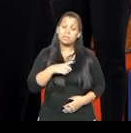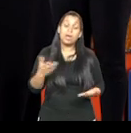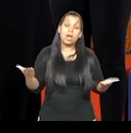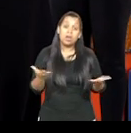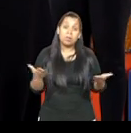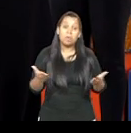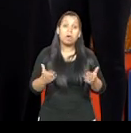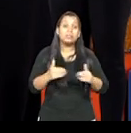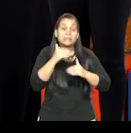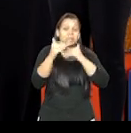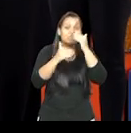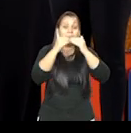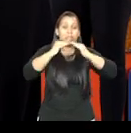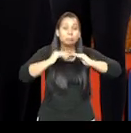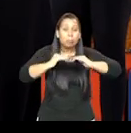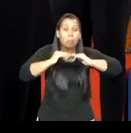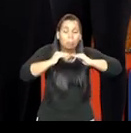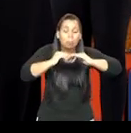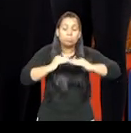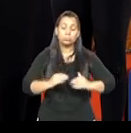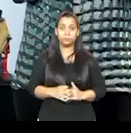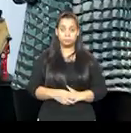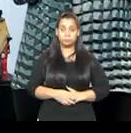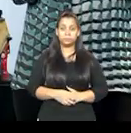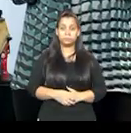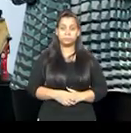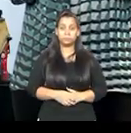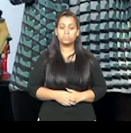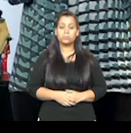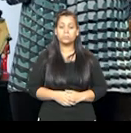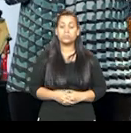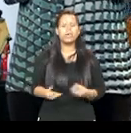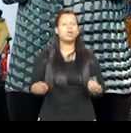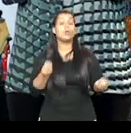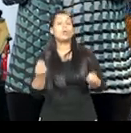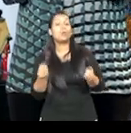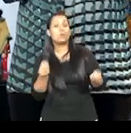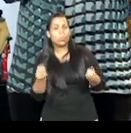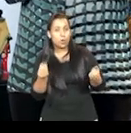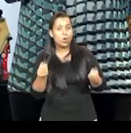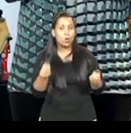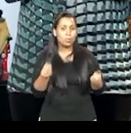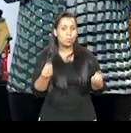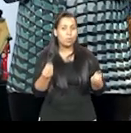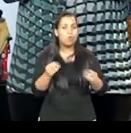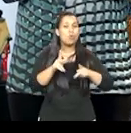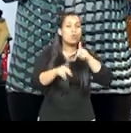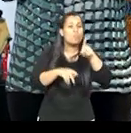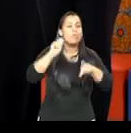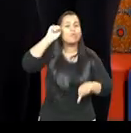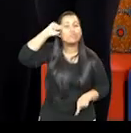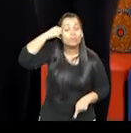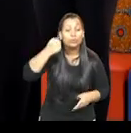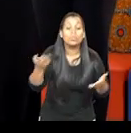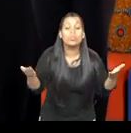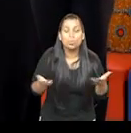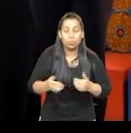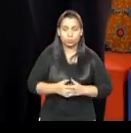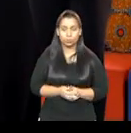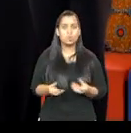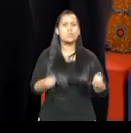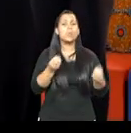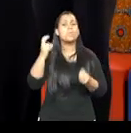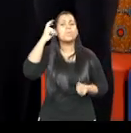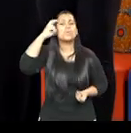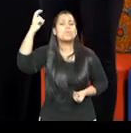estágio de desenvolvimento. E como anda a africanidade na atualidade? Como está a